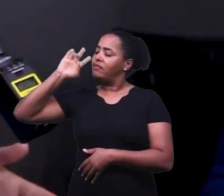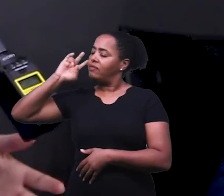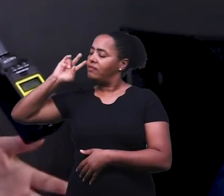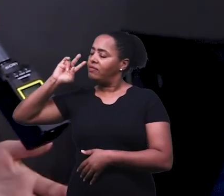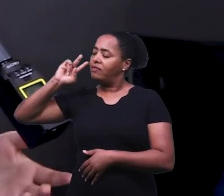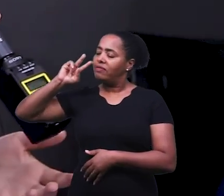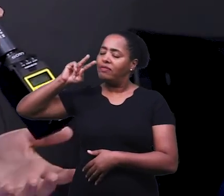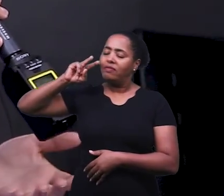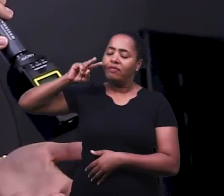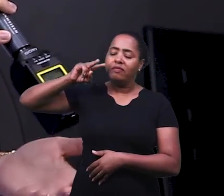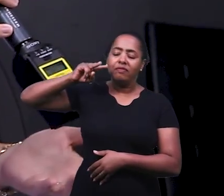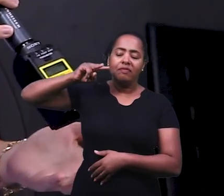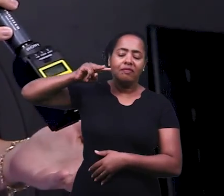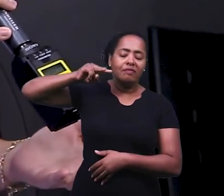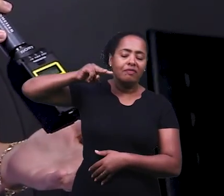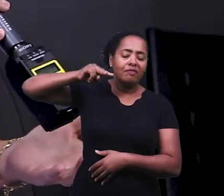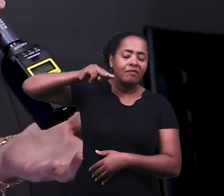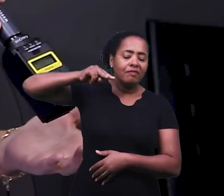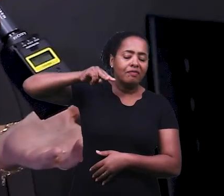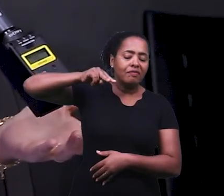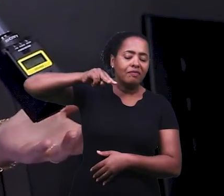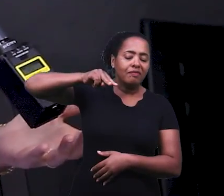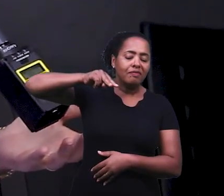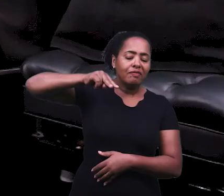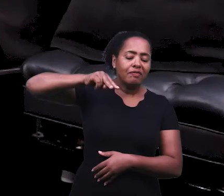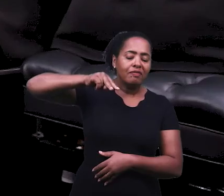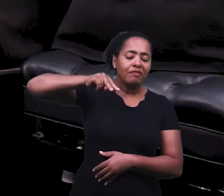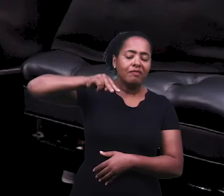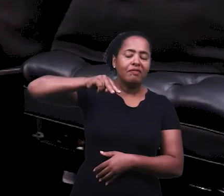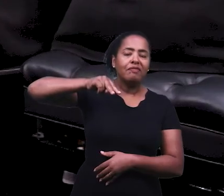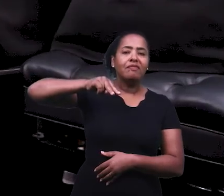aqui Deus lhe